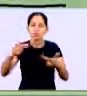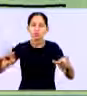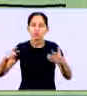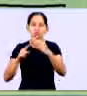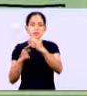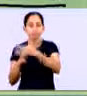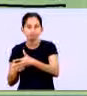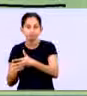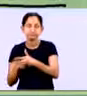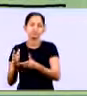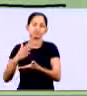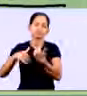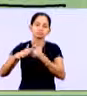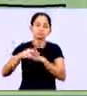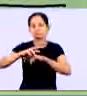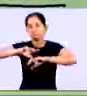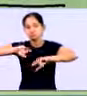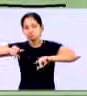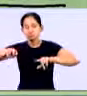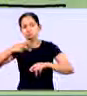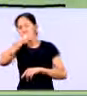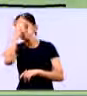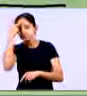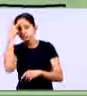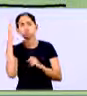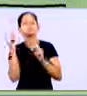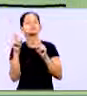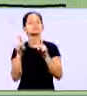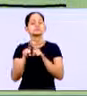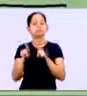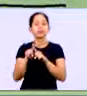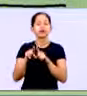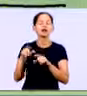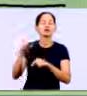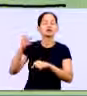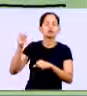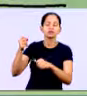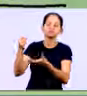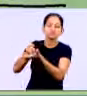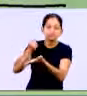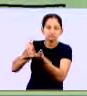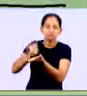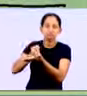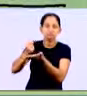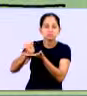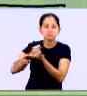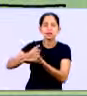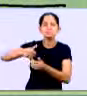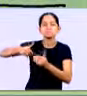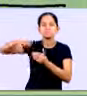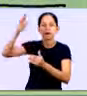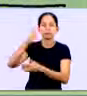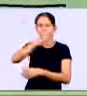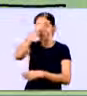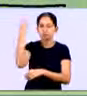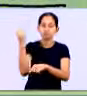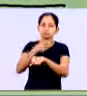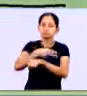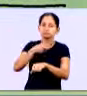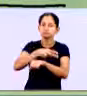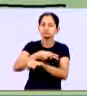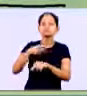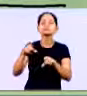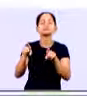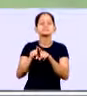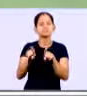a gestão da empresa, ou em pessoal, em recursos humanos, melhorando a capacitação e o treinamento dessas pessoas, certo? São as formas que você